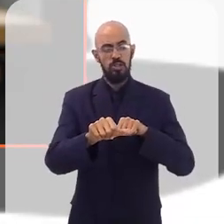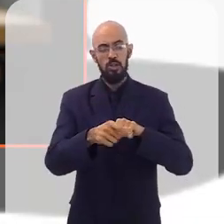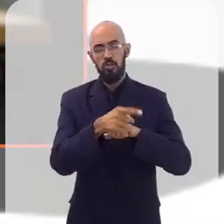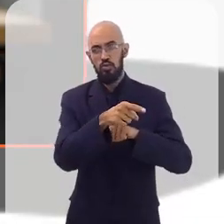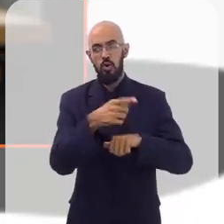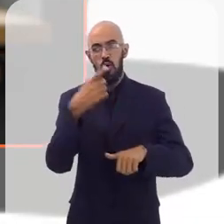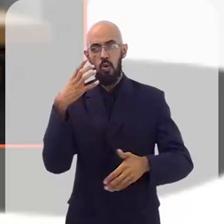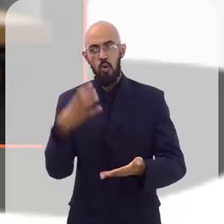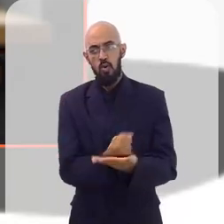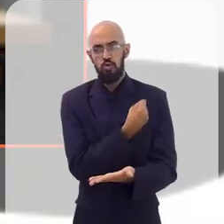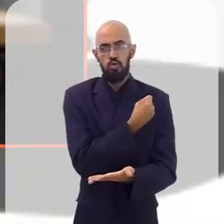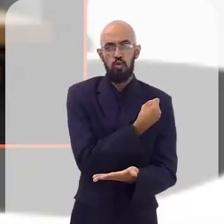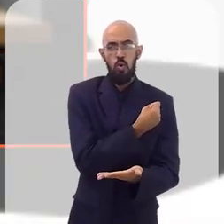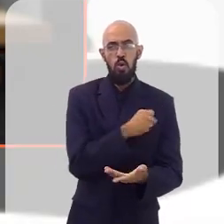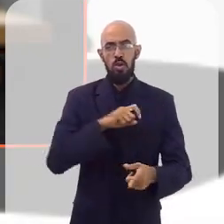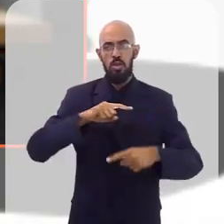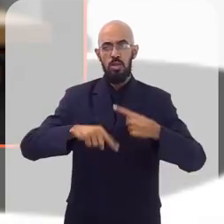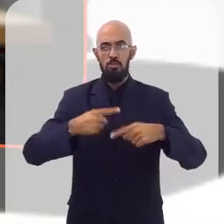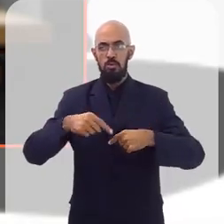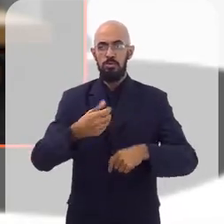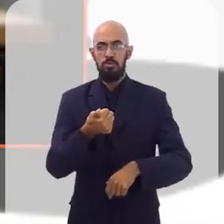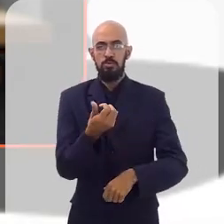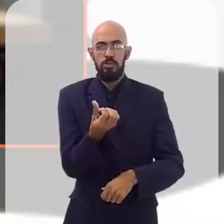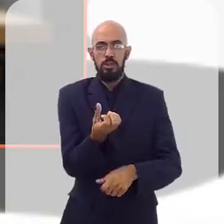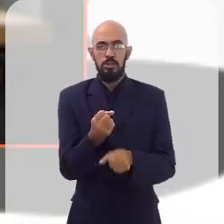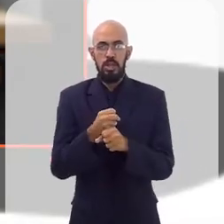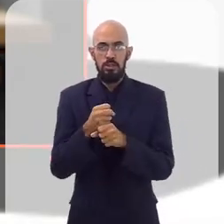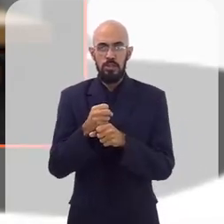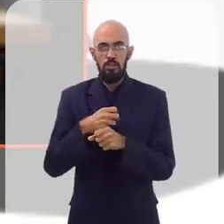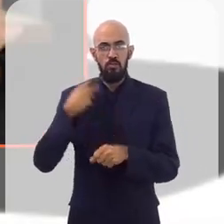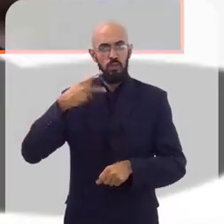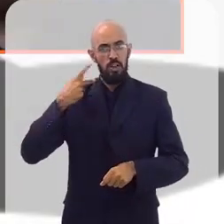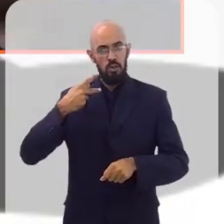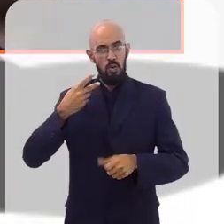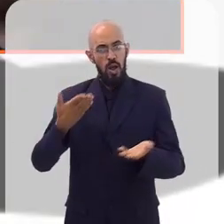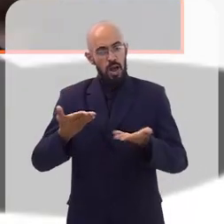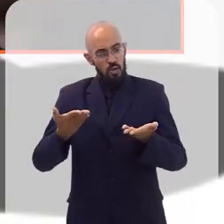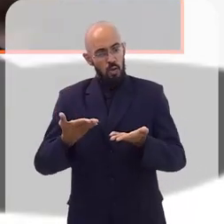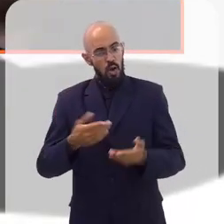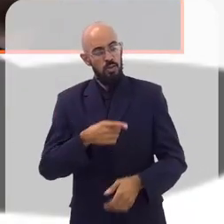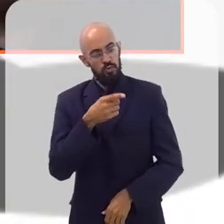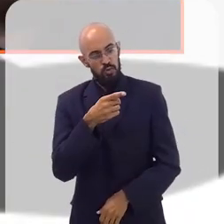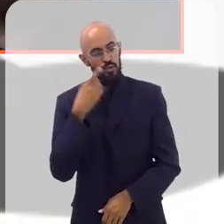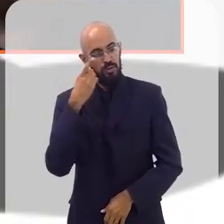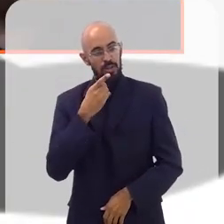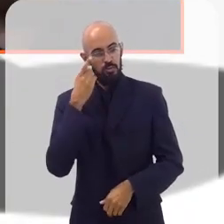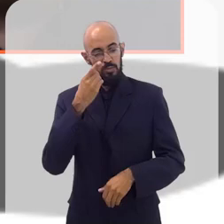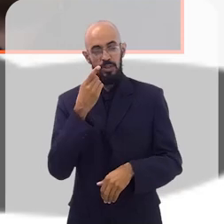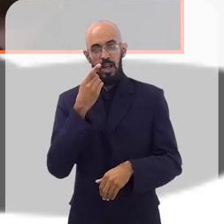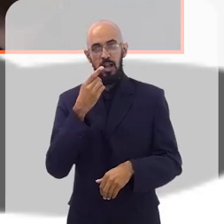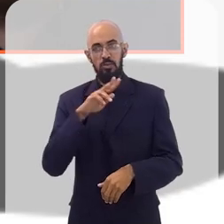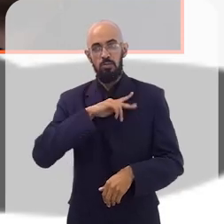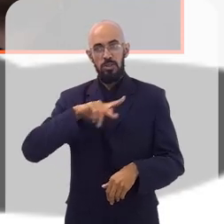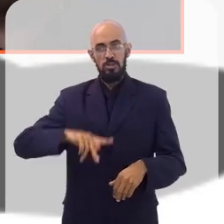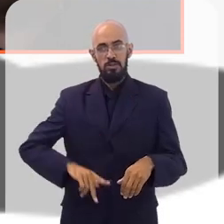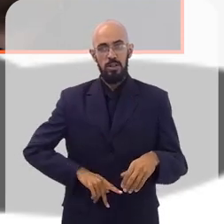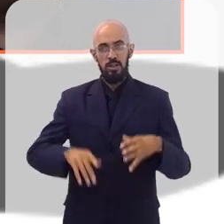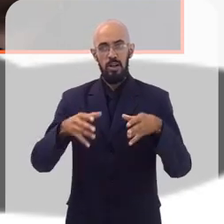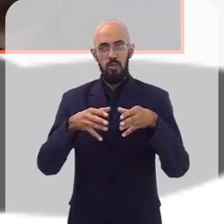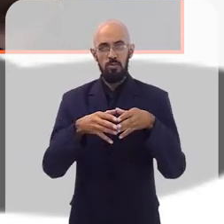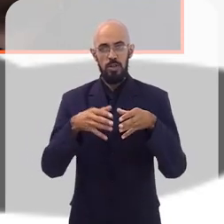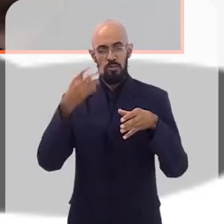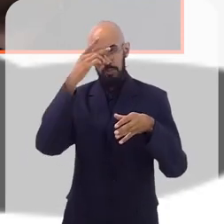nessa nessa mudança eu sou uma conquistou né Após 16 anos na ver e ânsia agora o Senhor